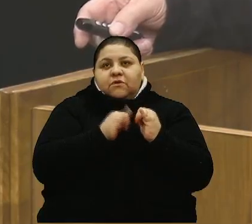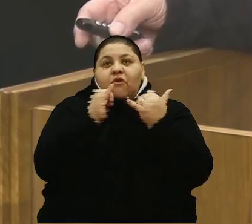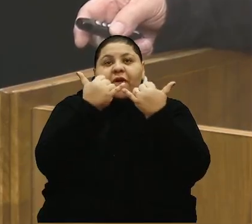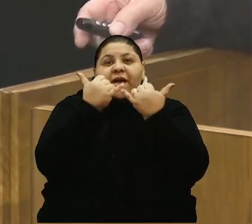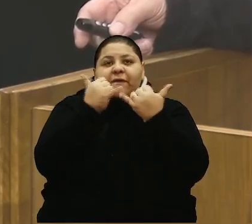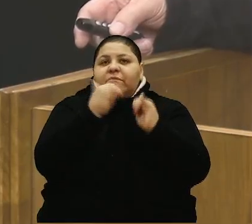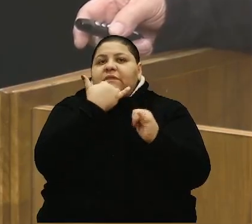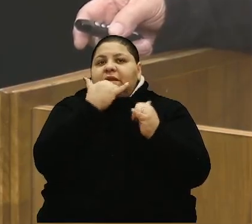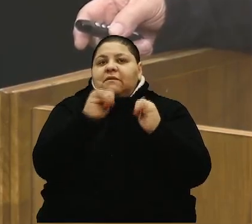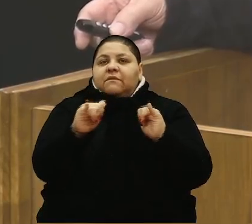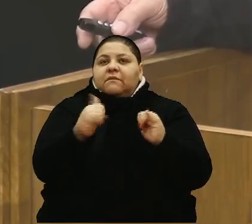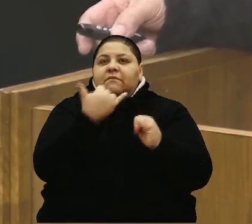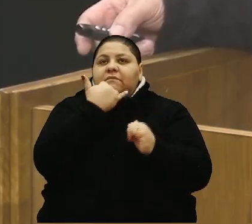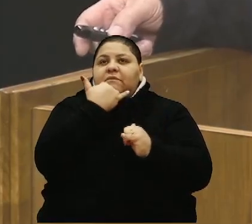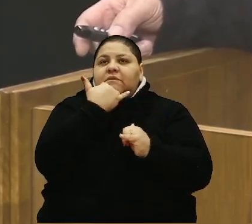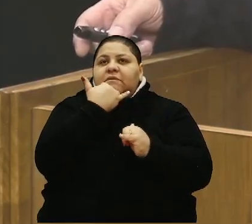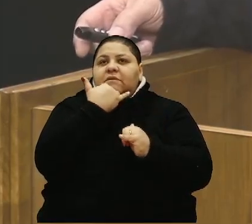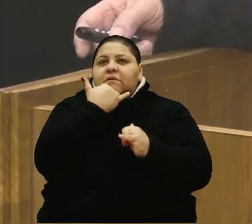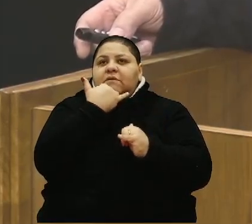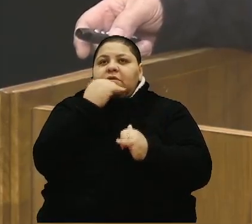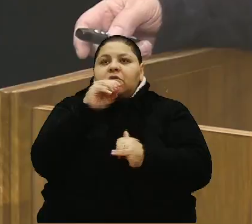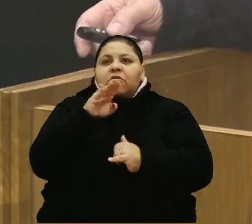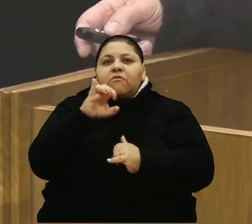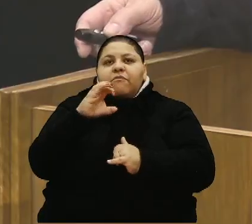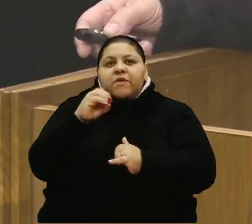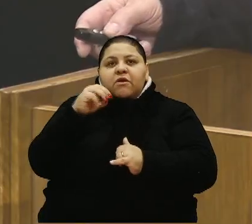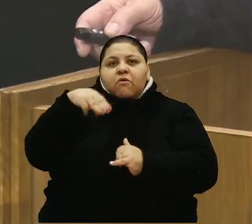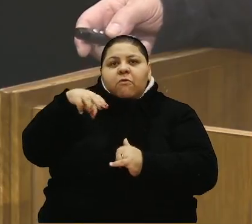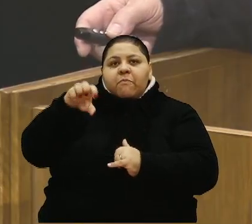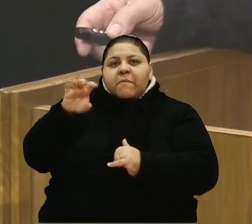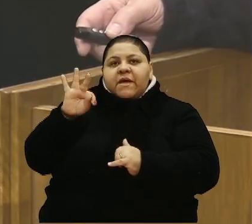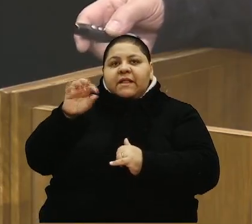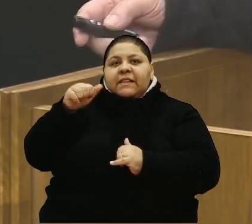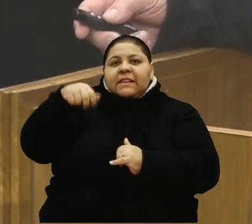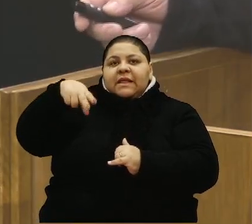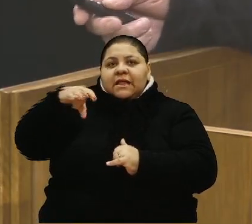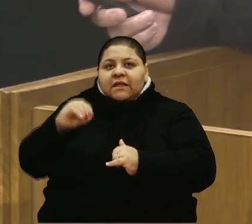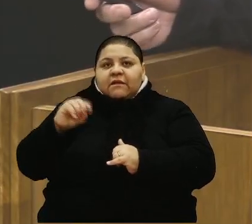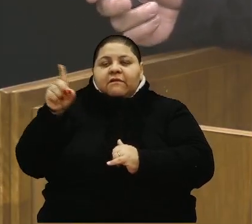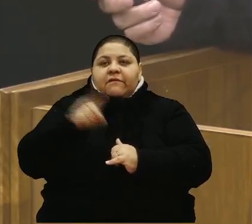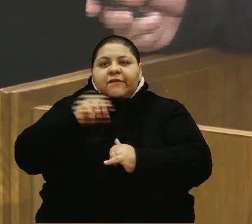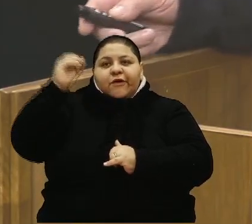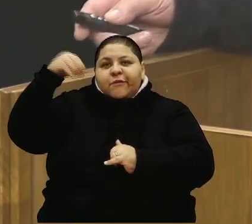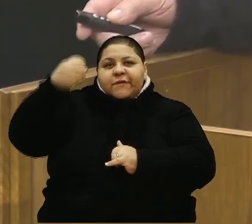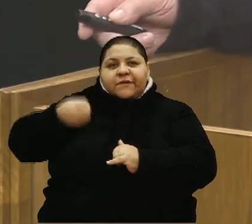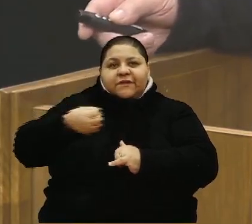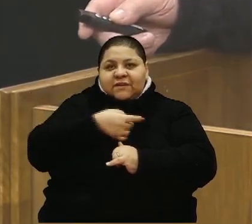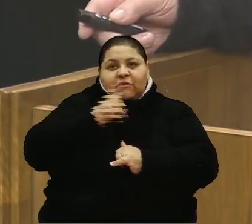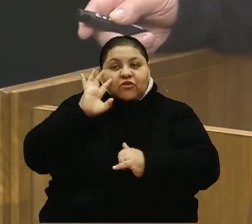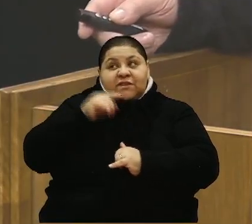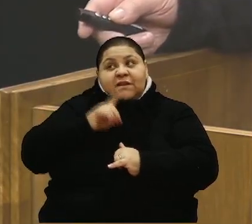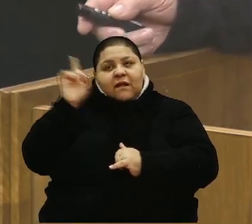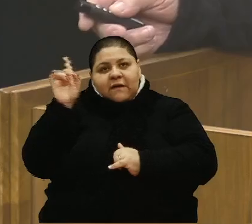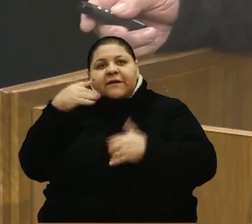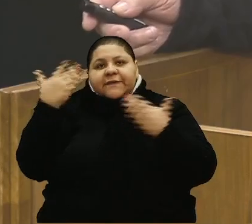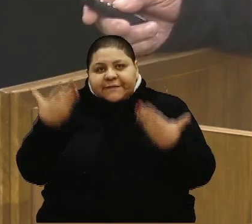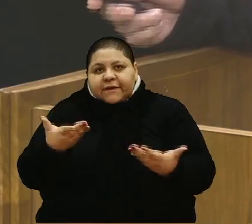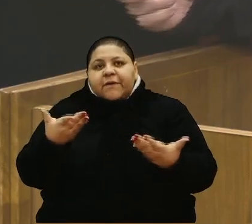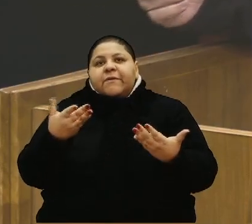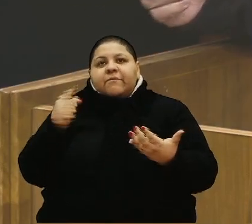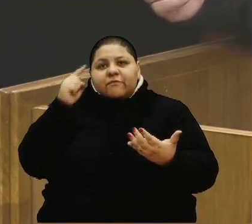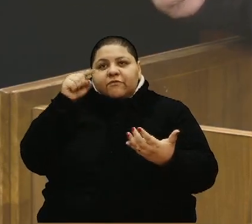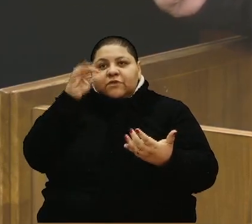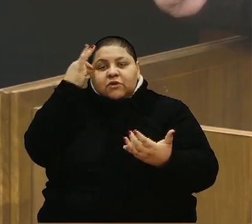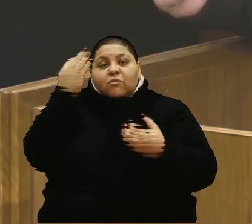elétrico, com biometano, né? Que é uma experiência nova que estão tocando lá. Então, vocês têm uma ideia do que é